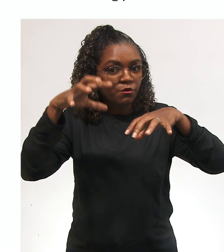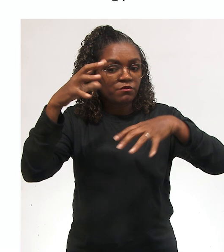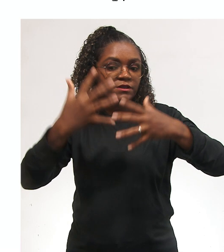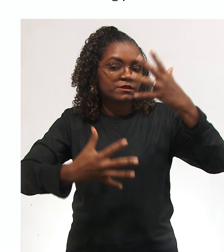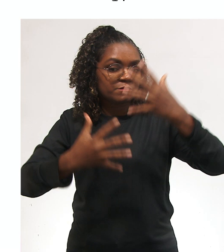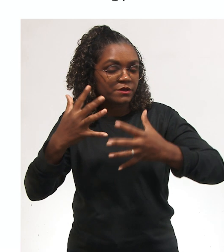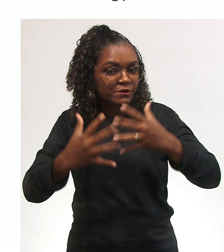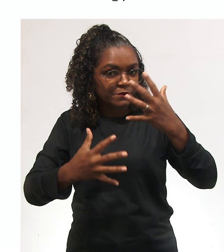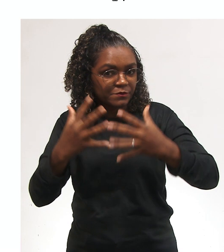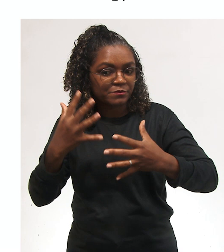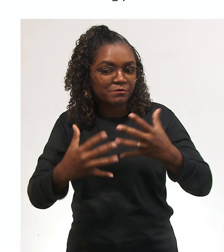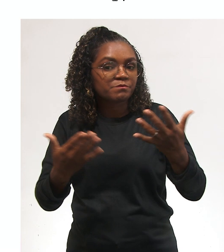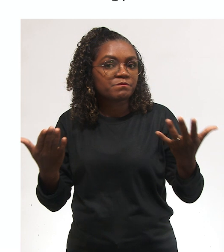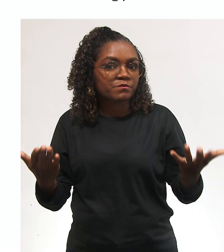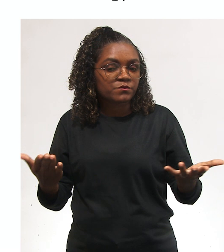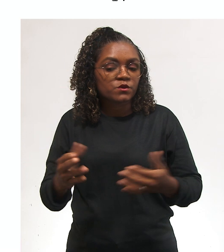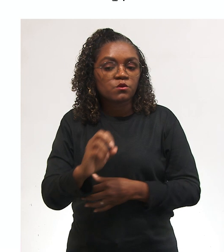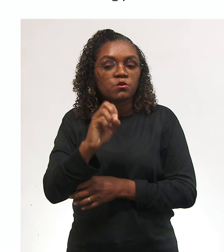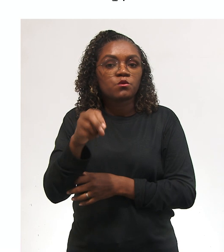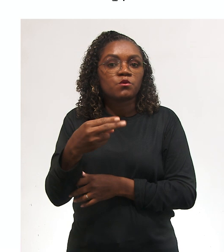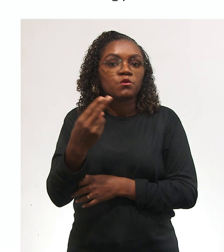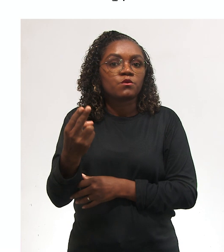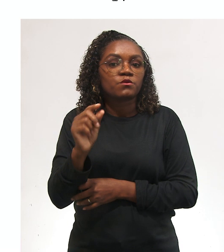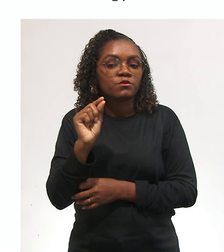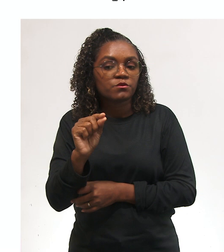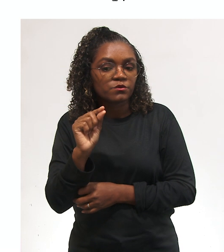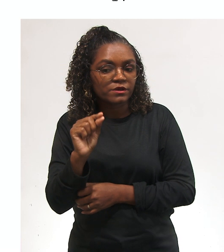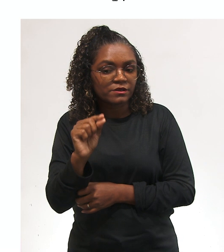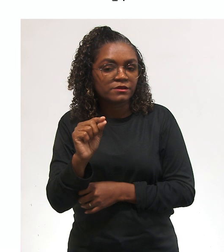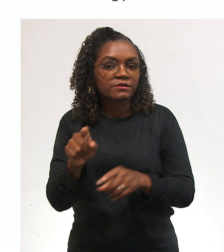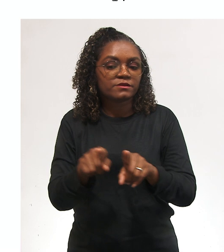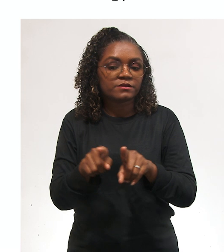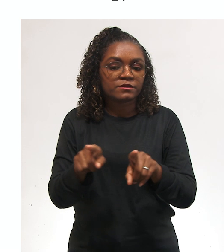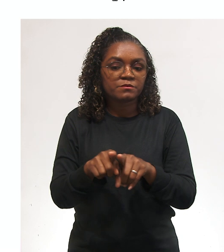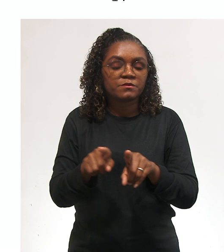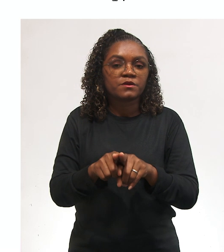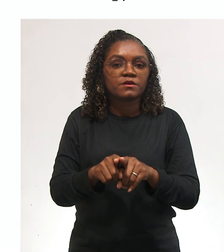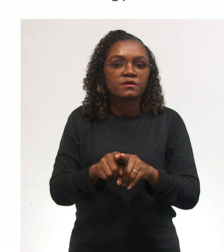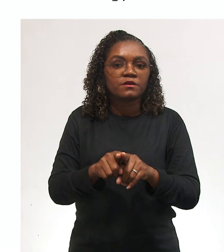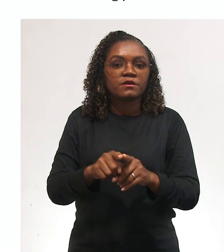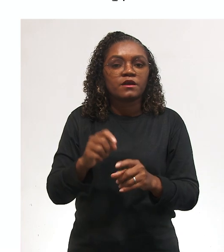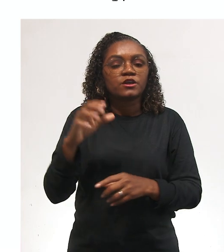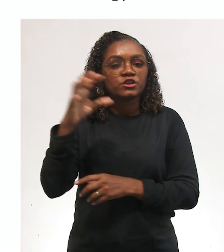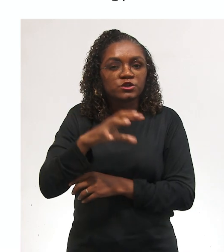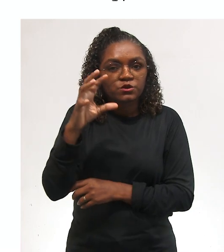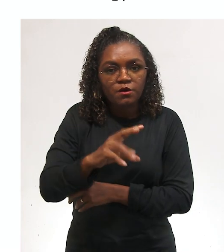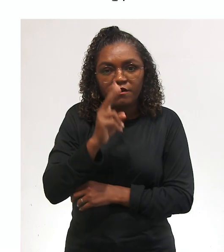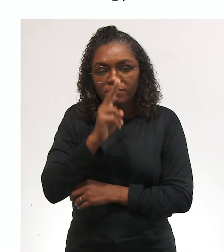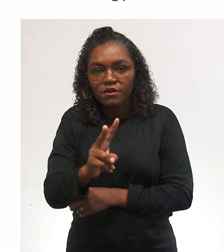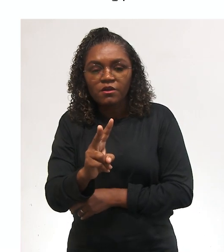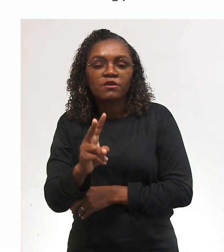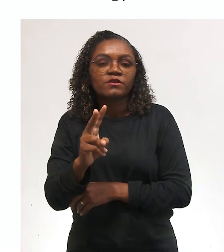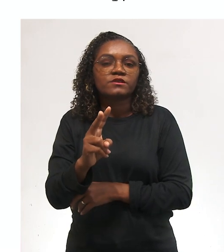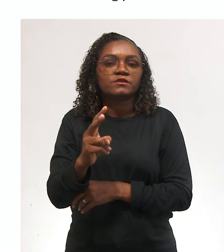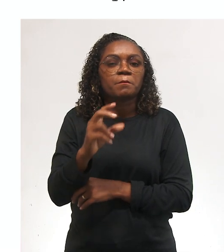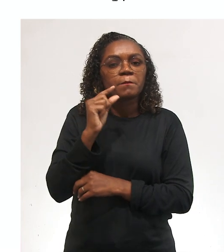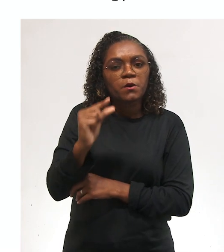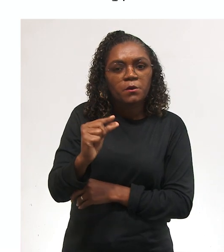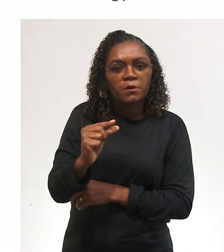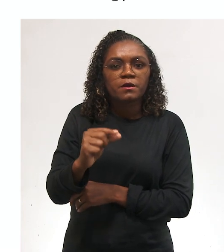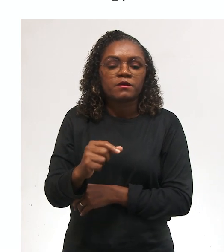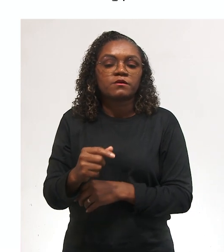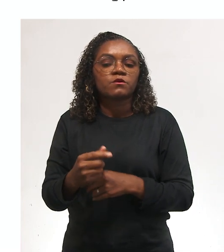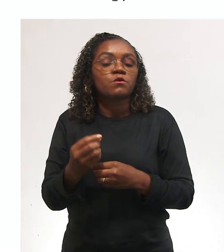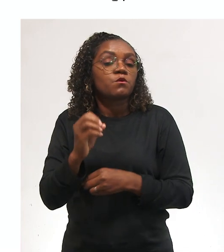foram as chuvas, né? As chuvas que fizeram isso, né? A intensidade de chuvas, a média de chuvas,